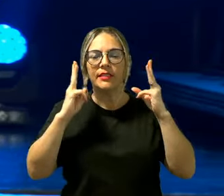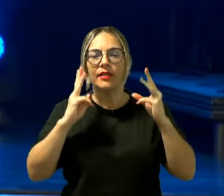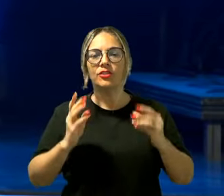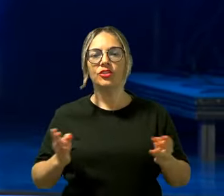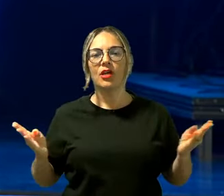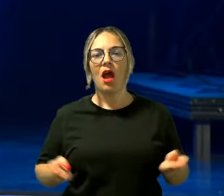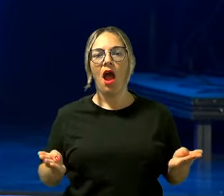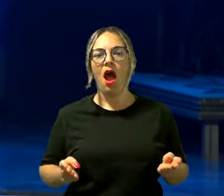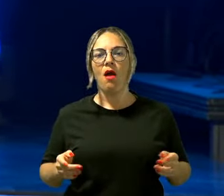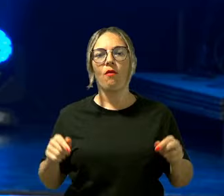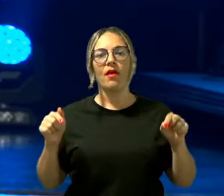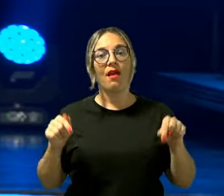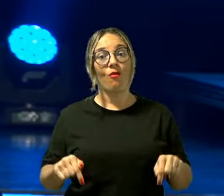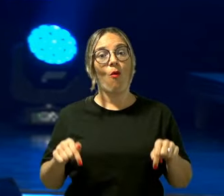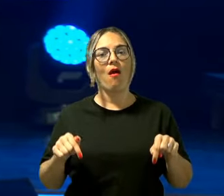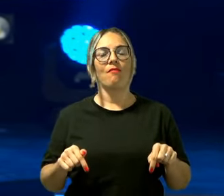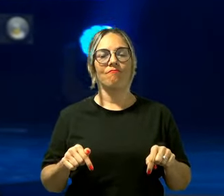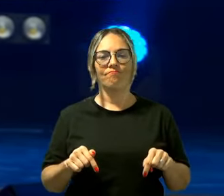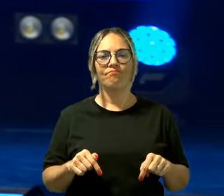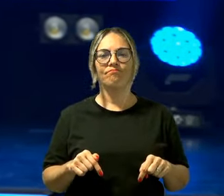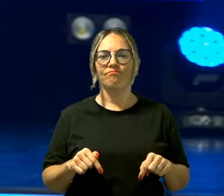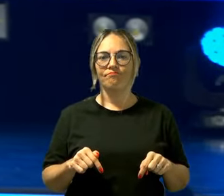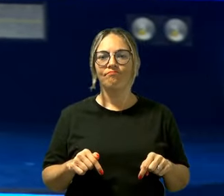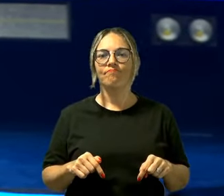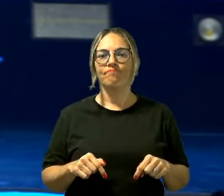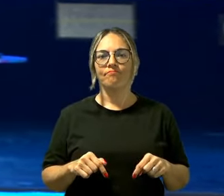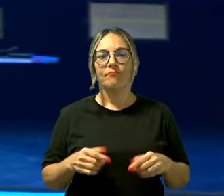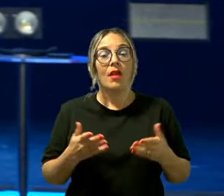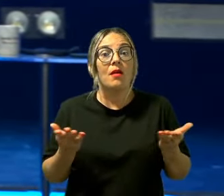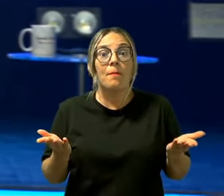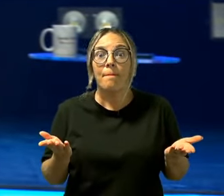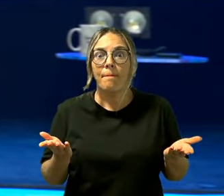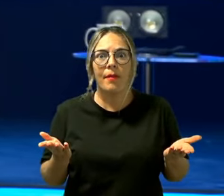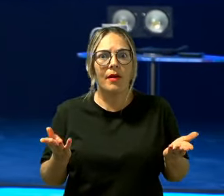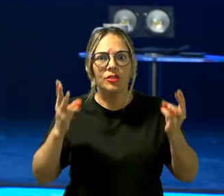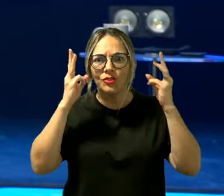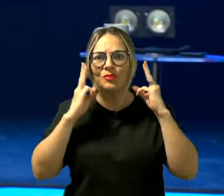Mas quem eu sou? Quem eu sou? Deus olha para mim,